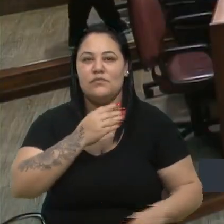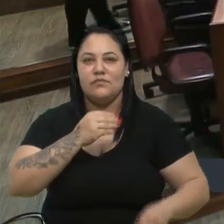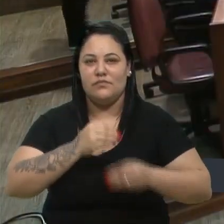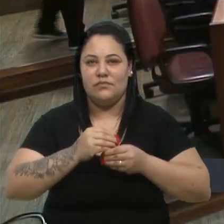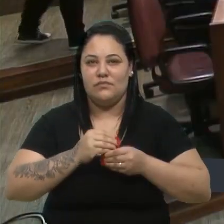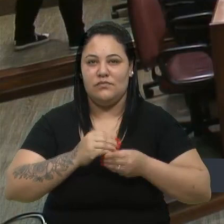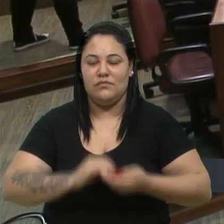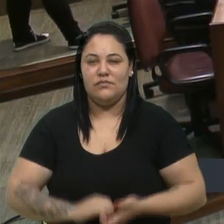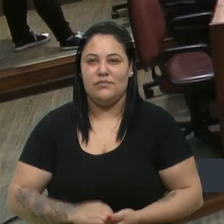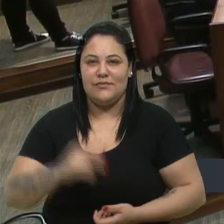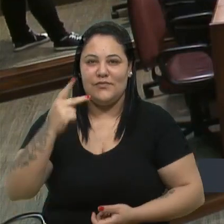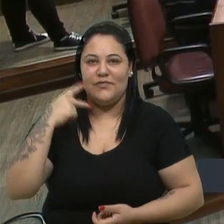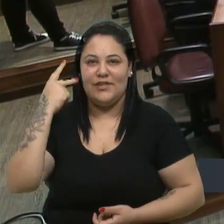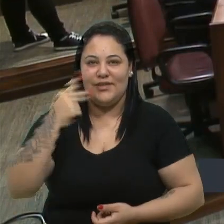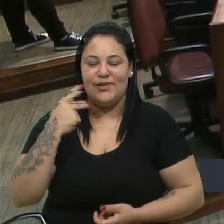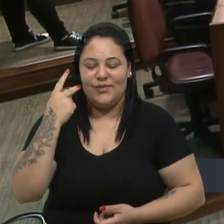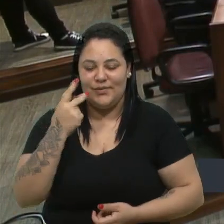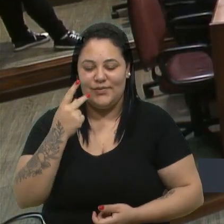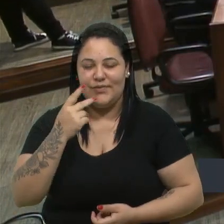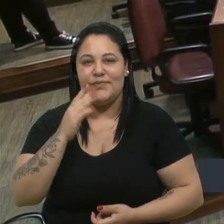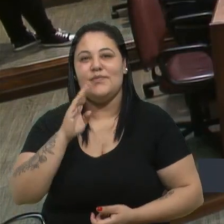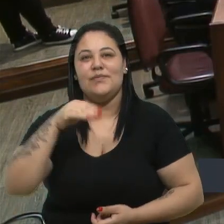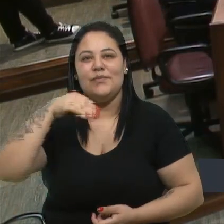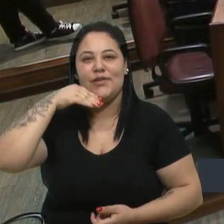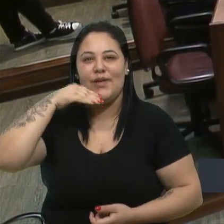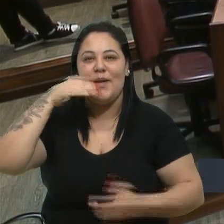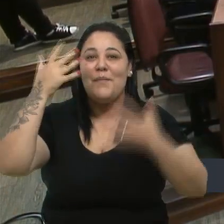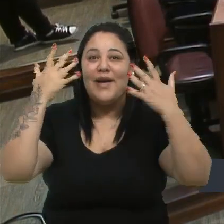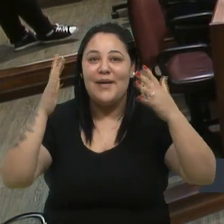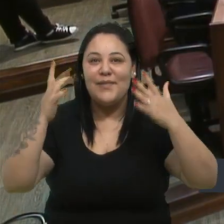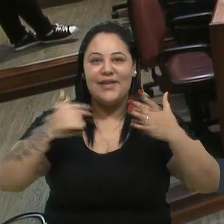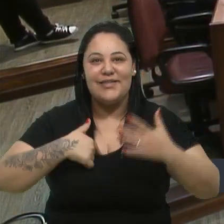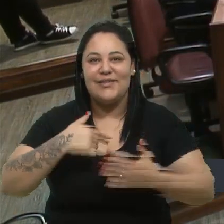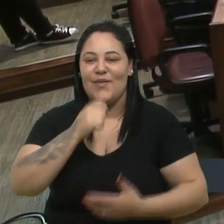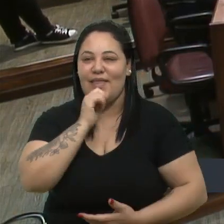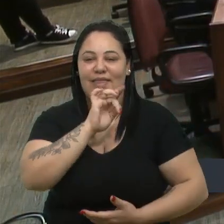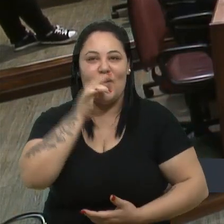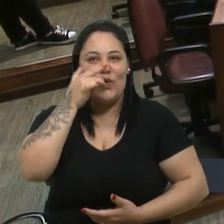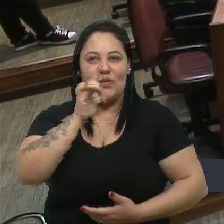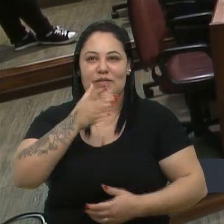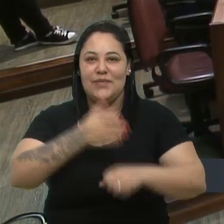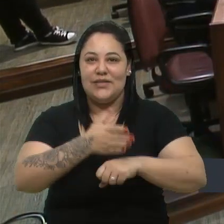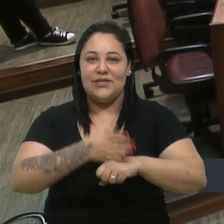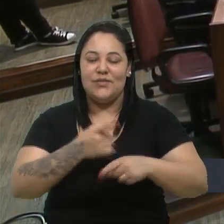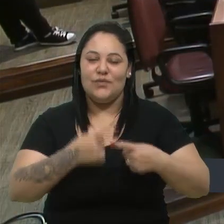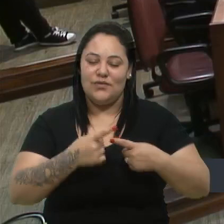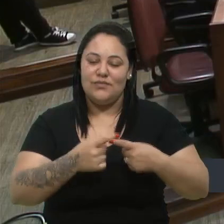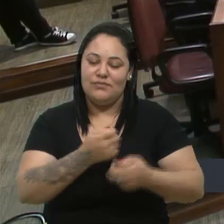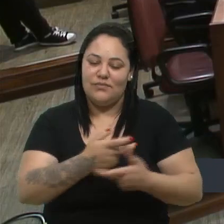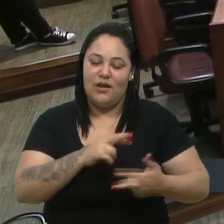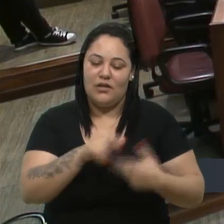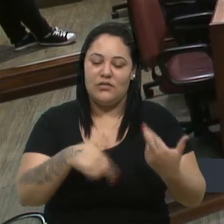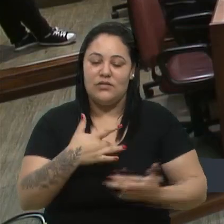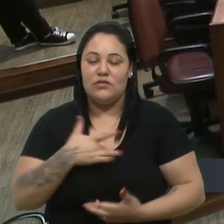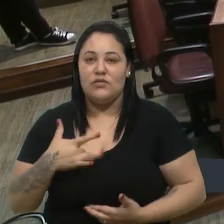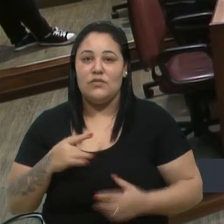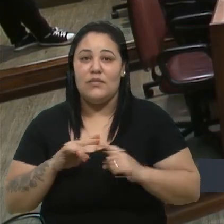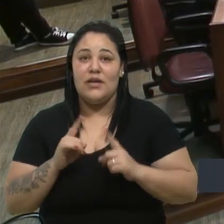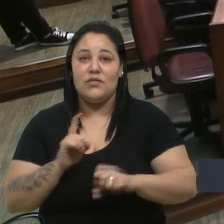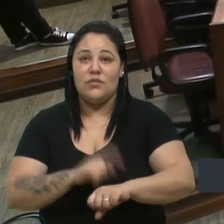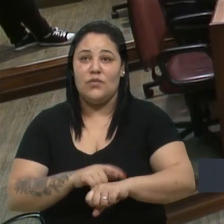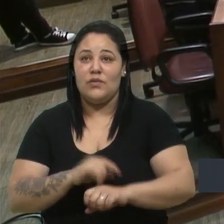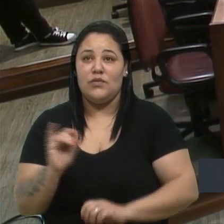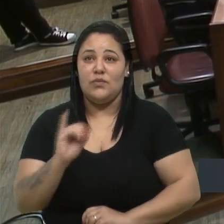Bortola, parabéns. Acabei não conseguindo participar por algumas questões de saúde, mas um momento importantíssimo para a comunidade